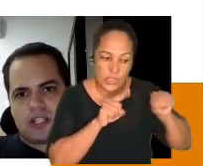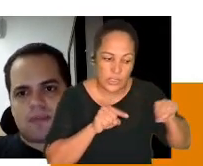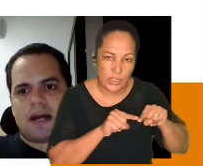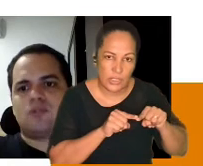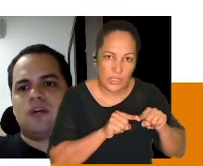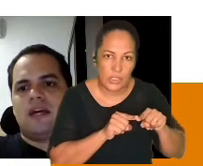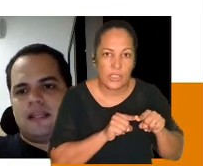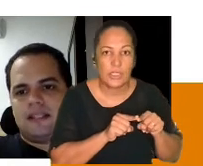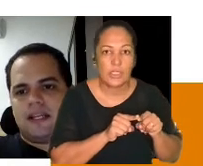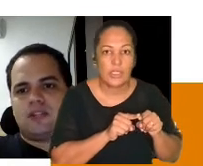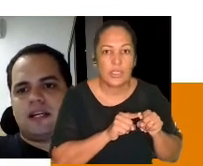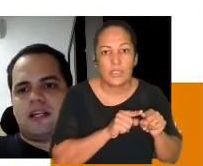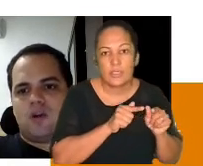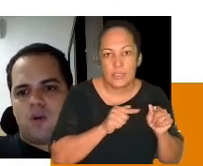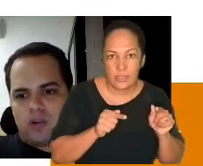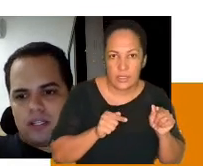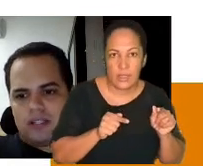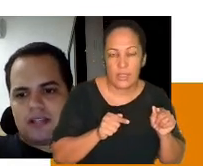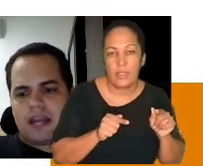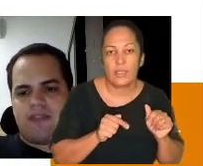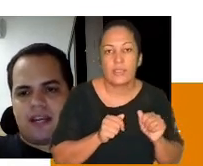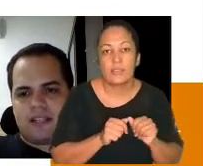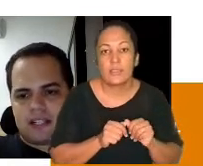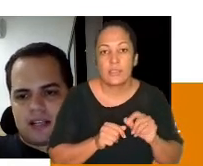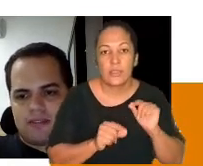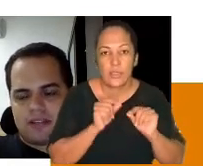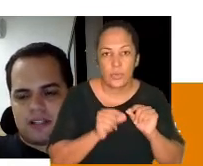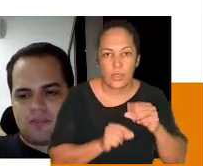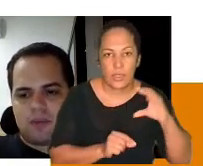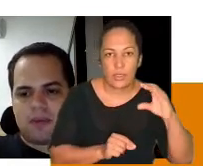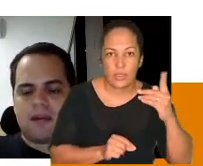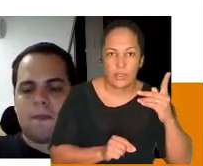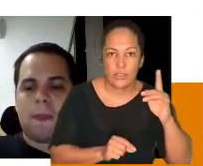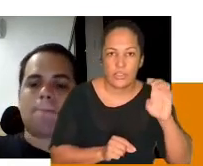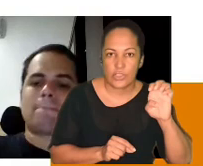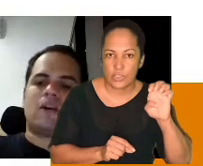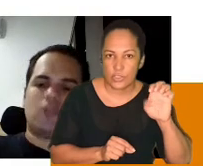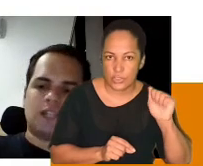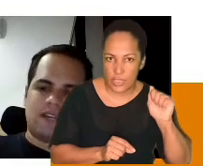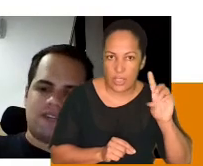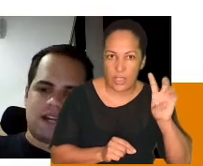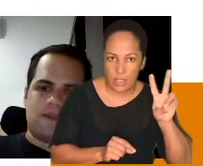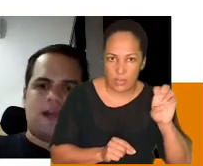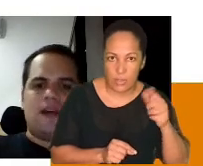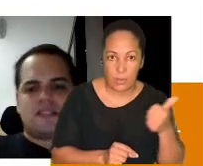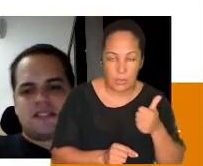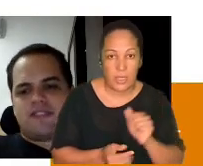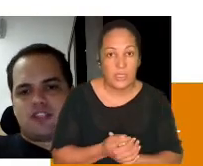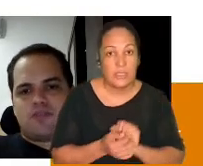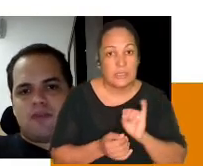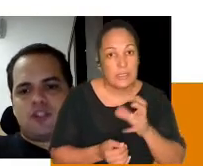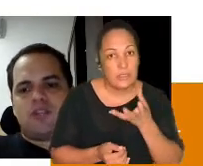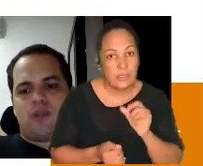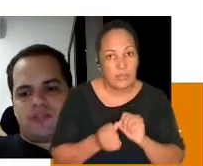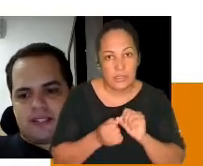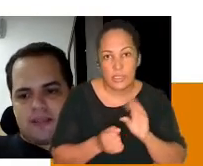aqui chamado ID underline ONI, que é a referência à chave primária, underline FK. Se vocês quiserem fazer isso no